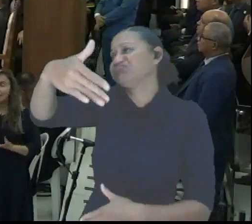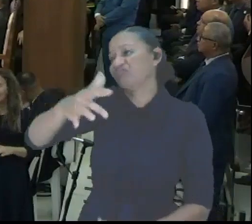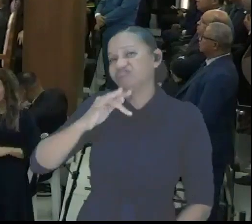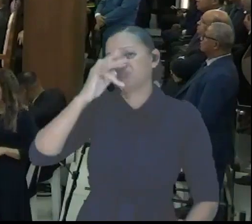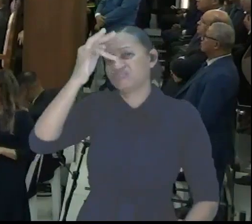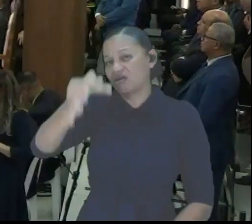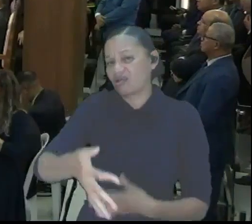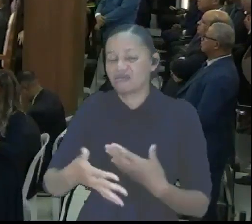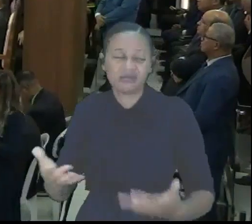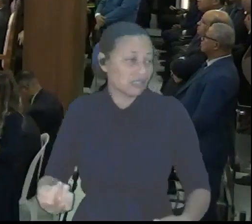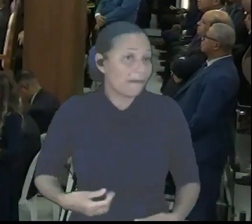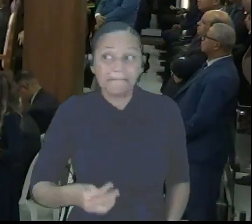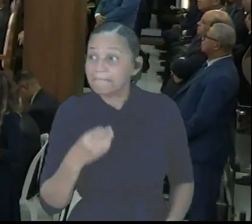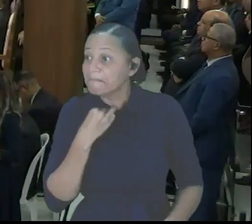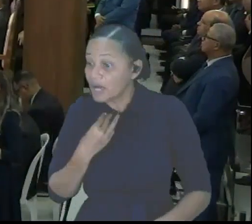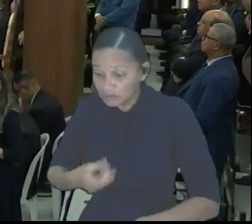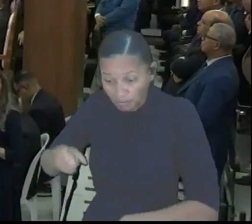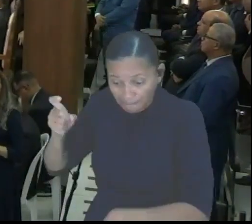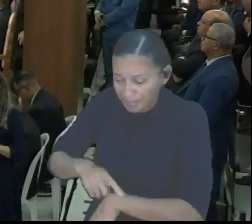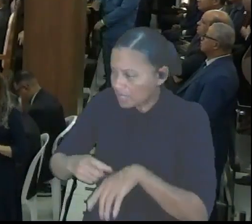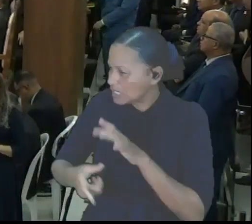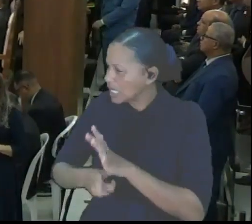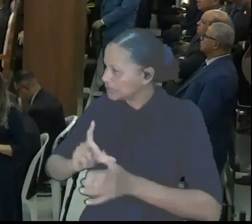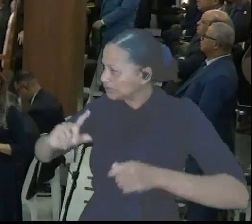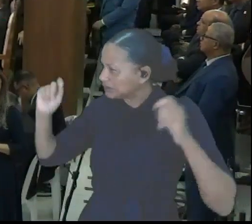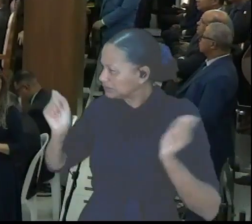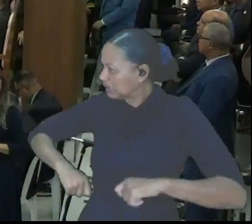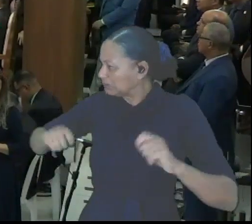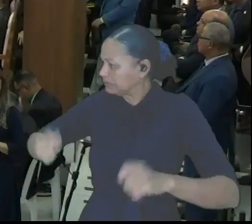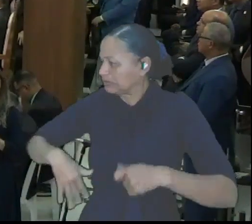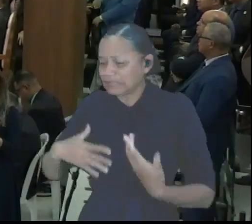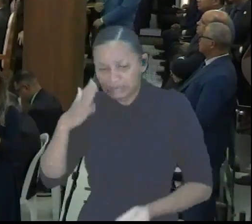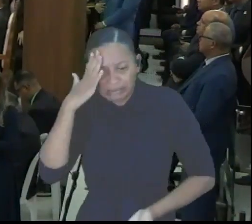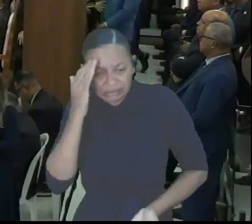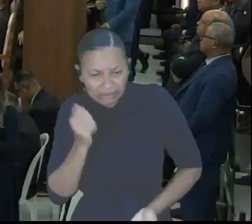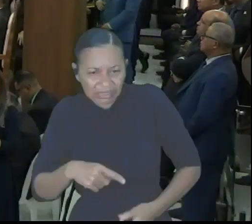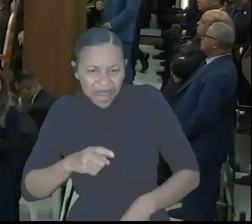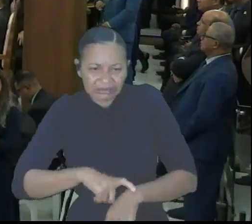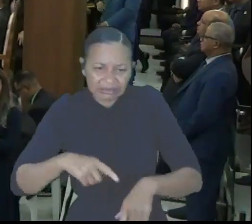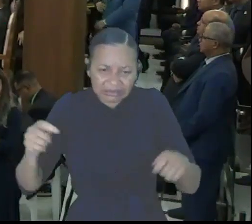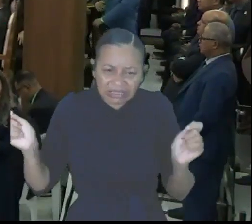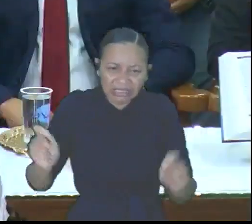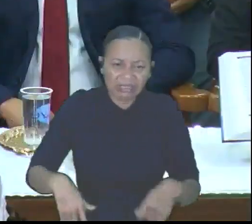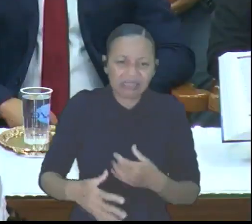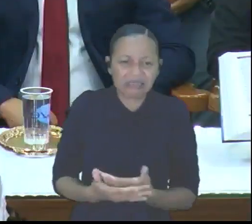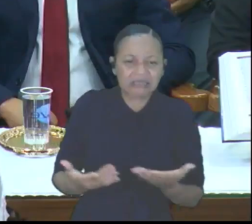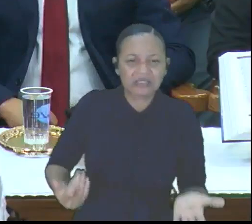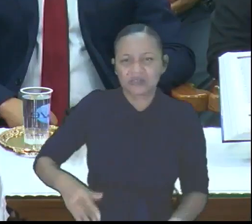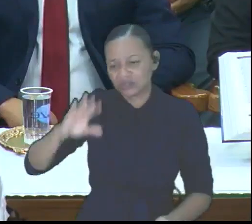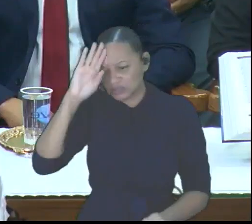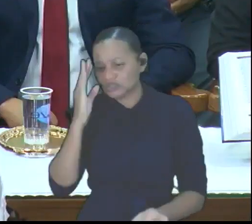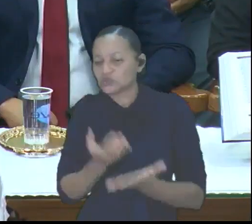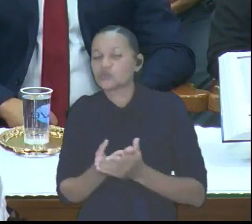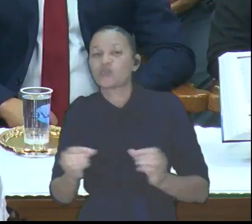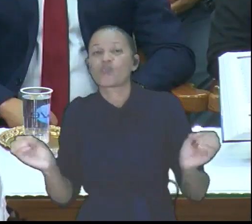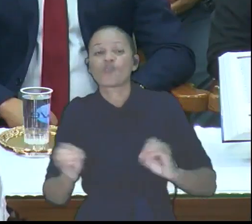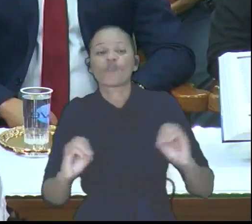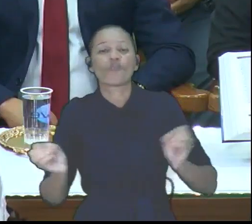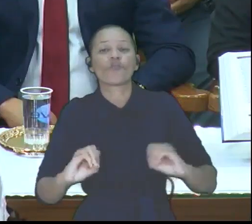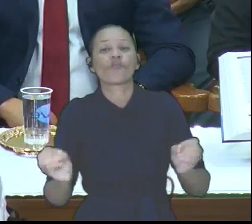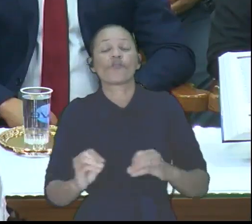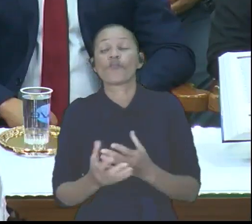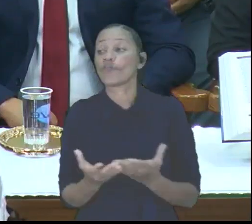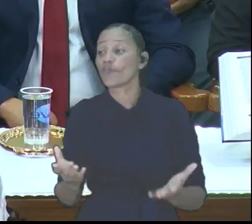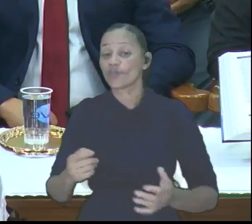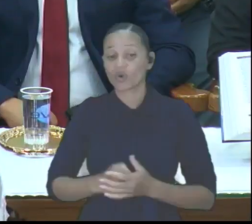frente. Marta cria que se ele viesse antes dava certo. Sabia que numa hora daria certo. Ela só não